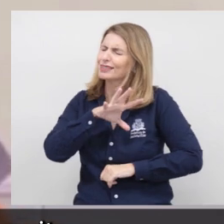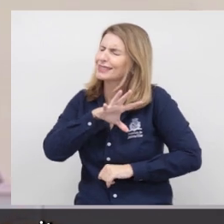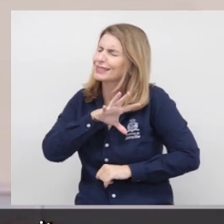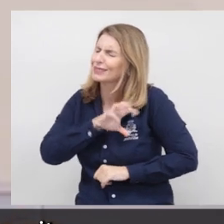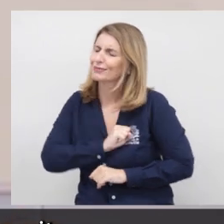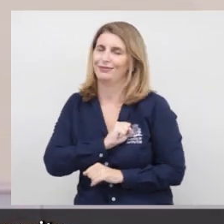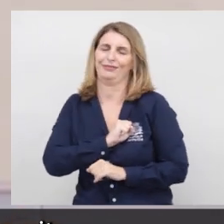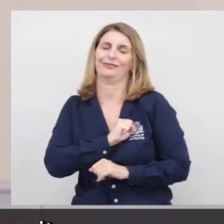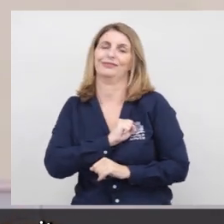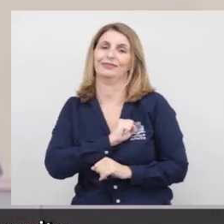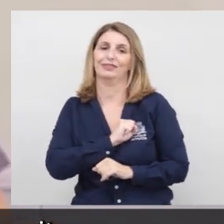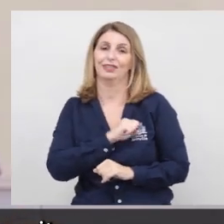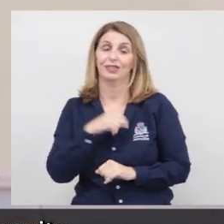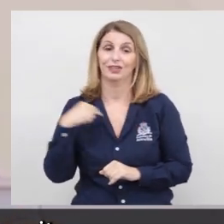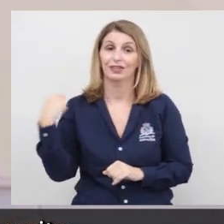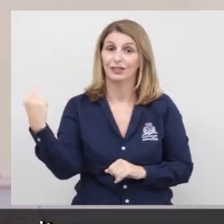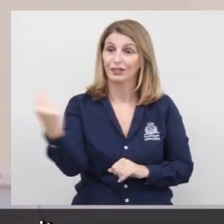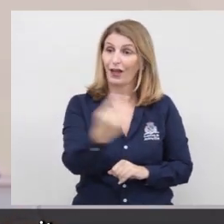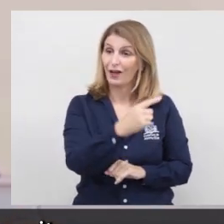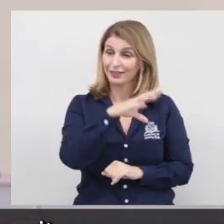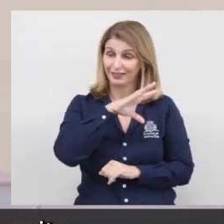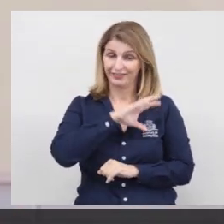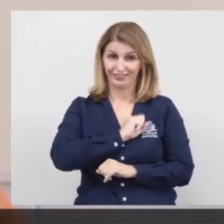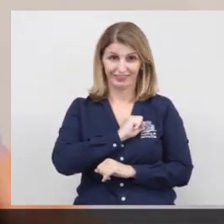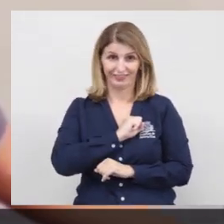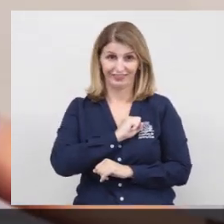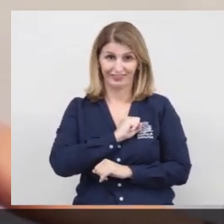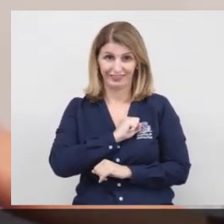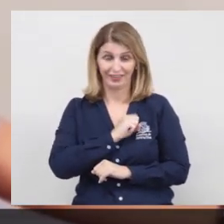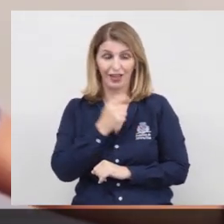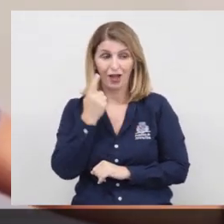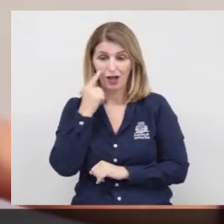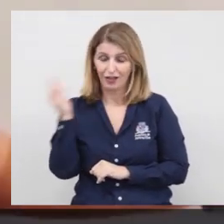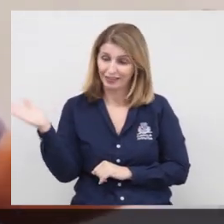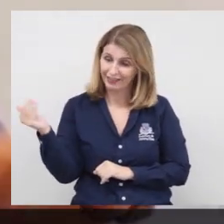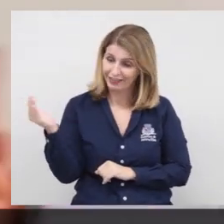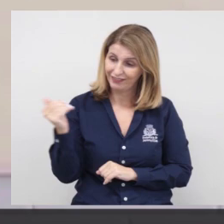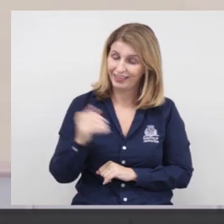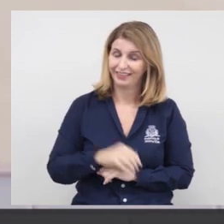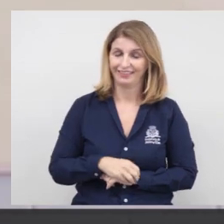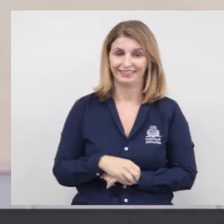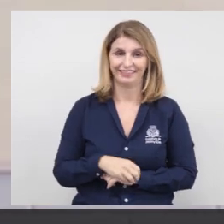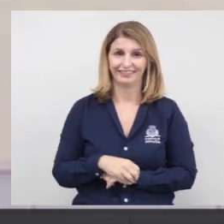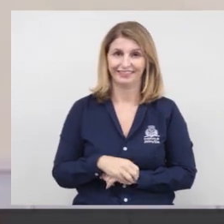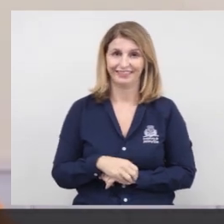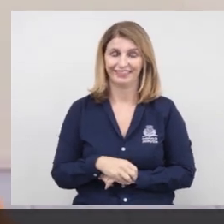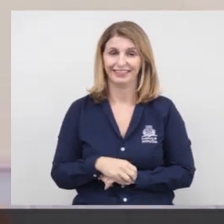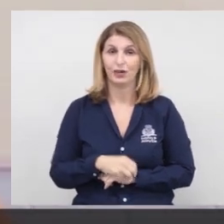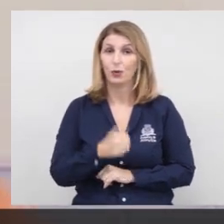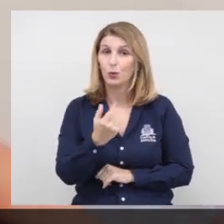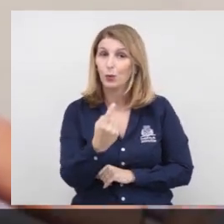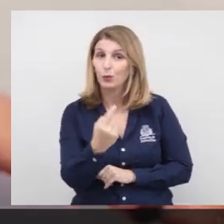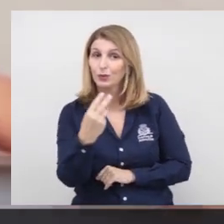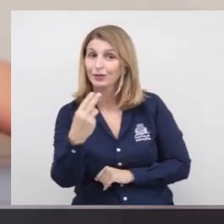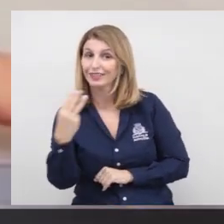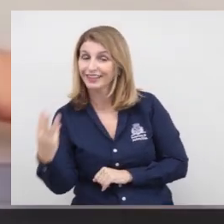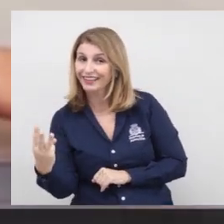né que eu te amo muito né E nós que amamos muito também